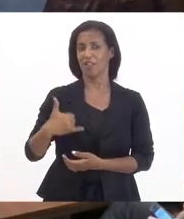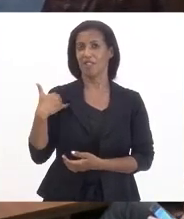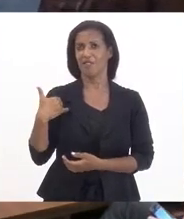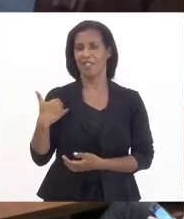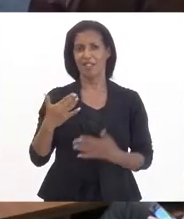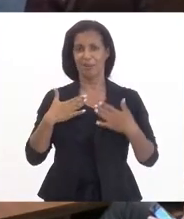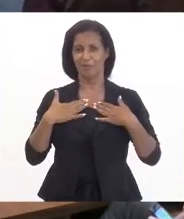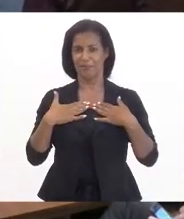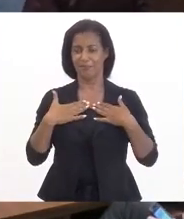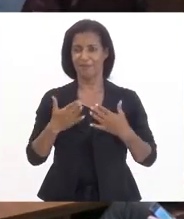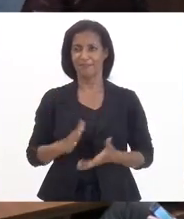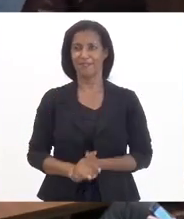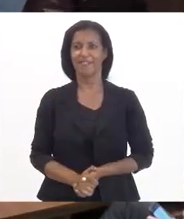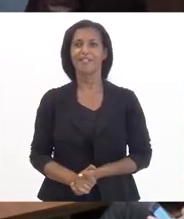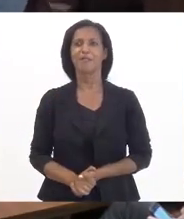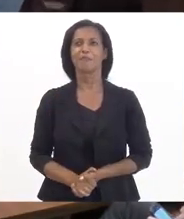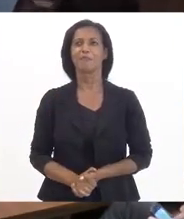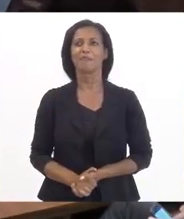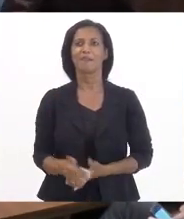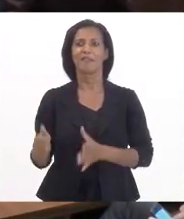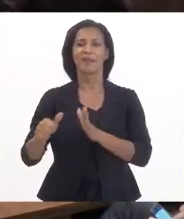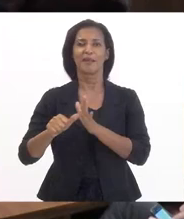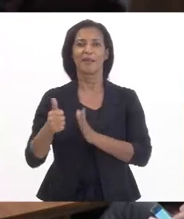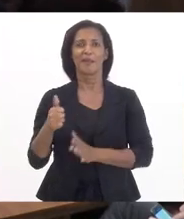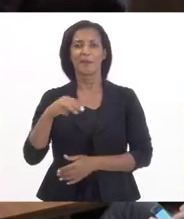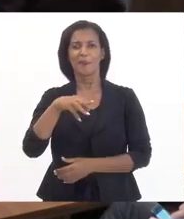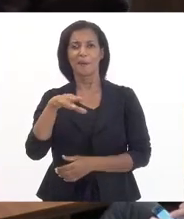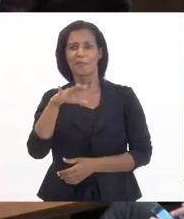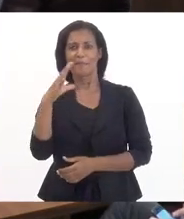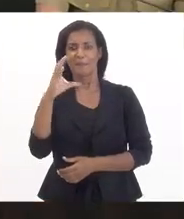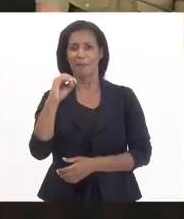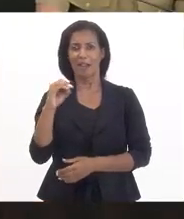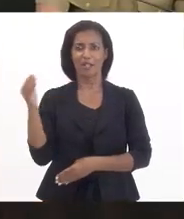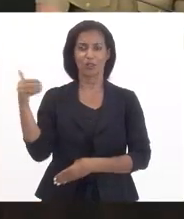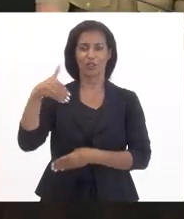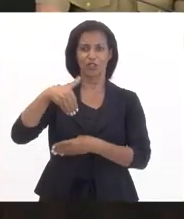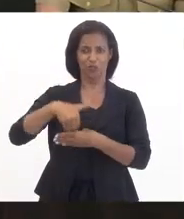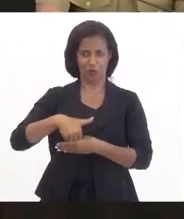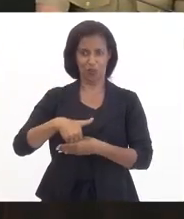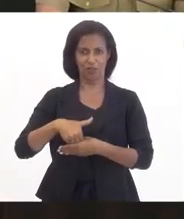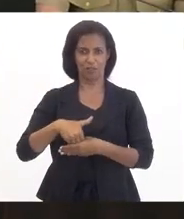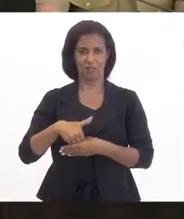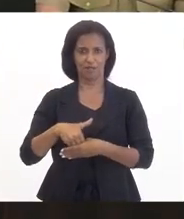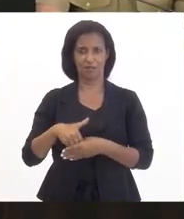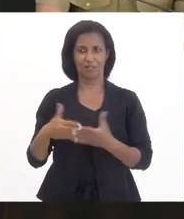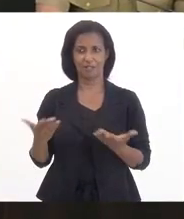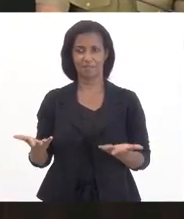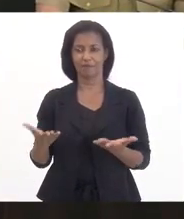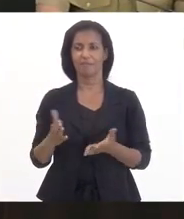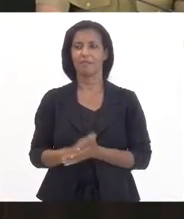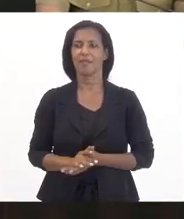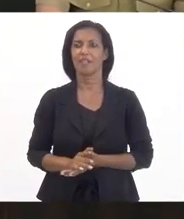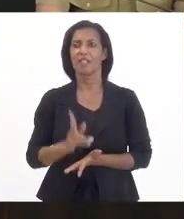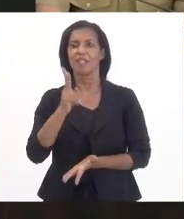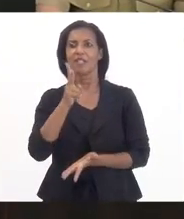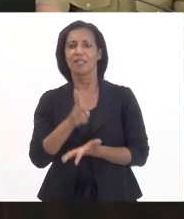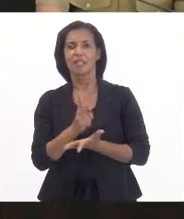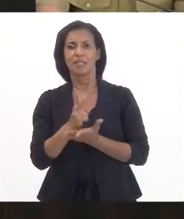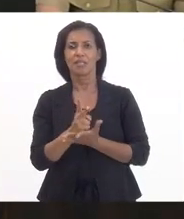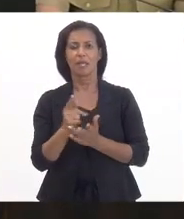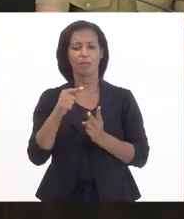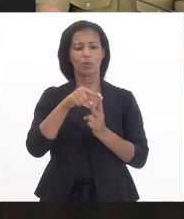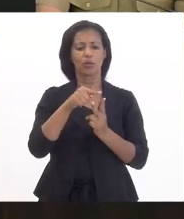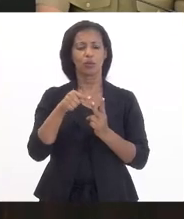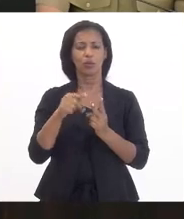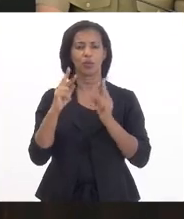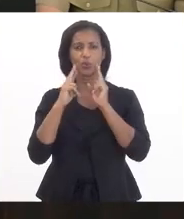siciliano. E primeira quinzena de março a gente vota no plenário, tá? A ideia é sempre fazer no mínimo duas